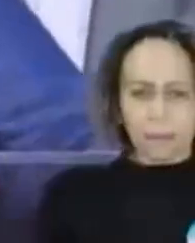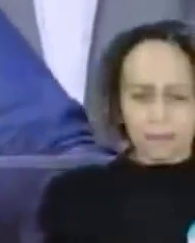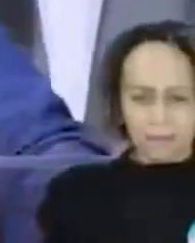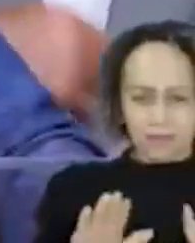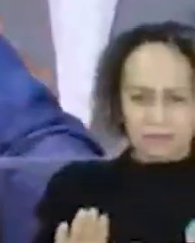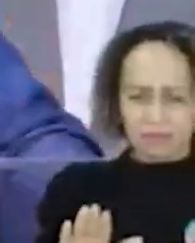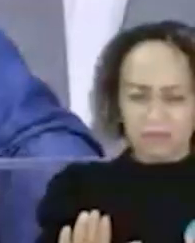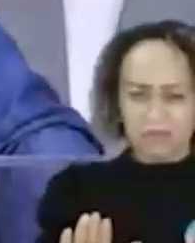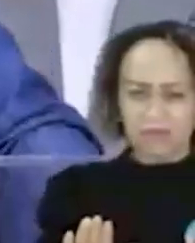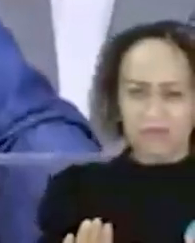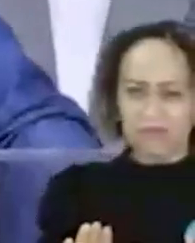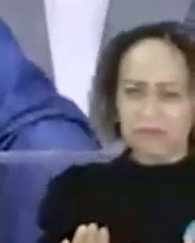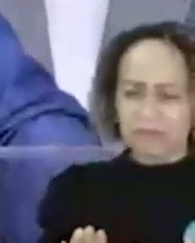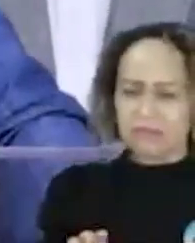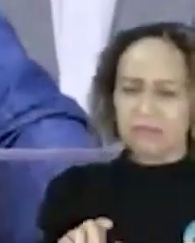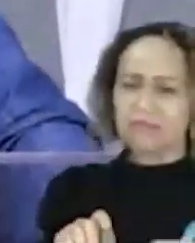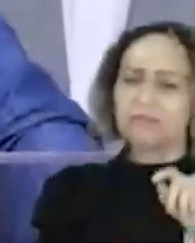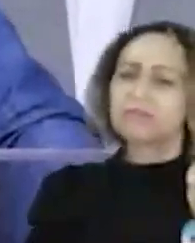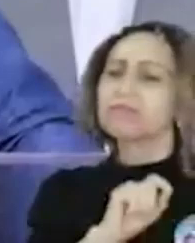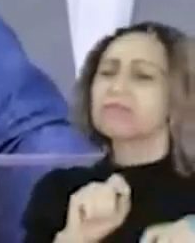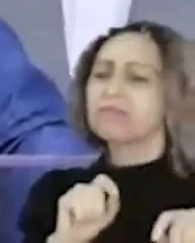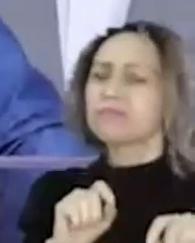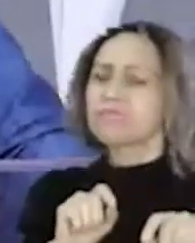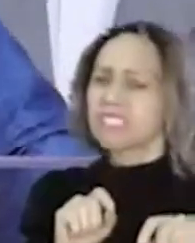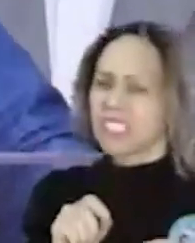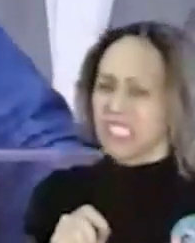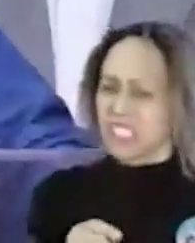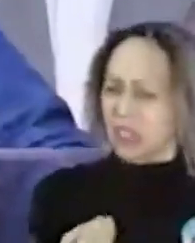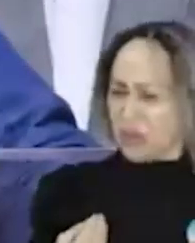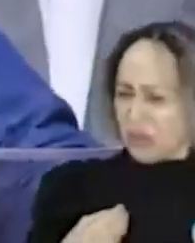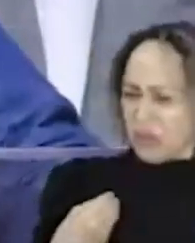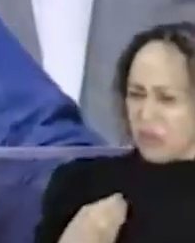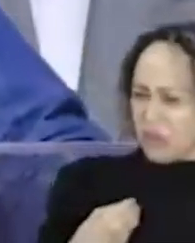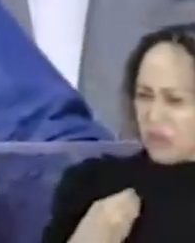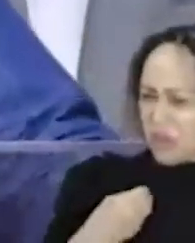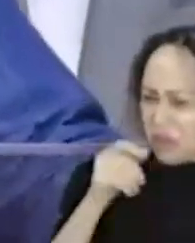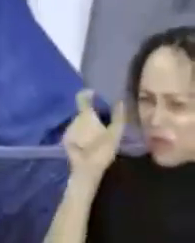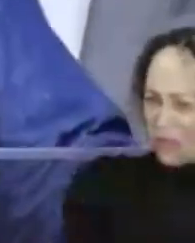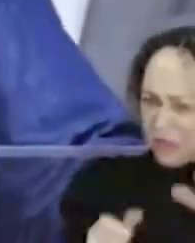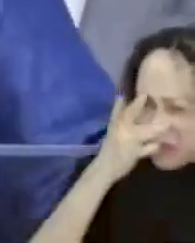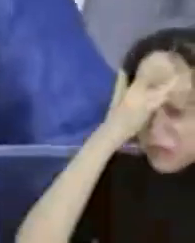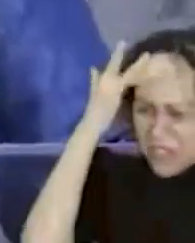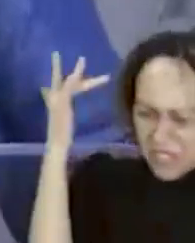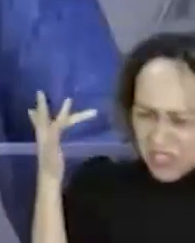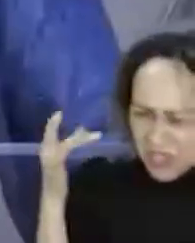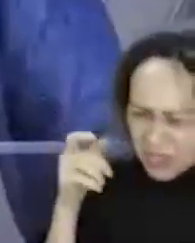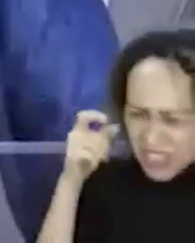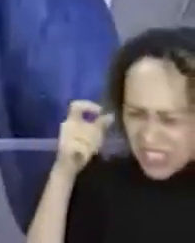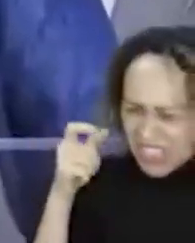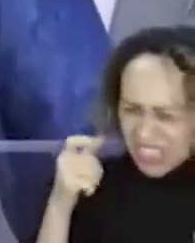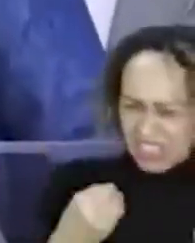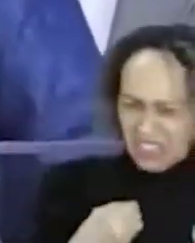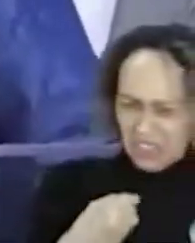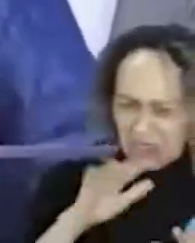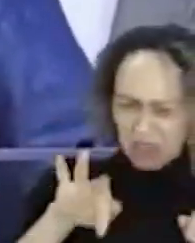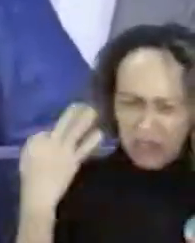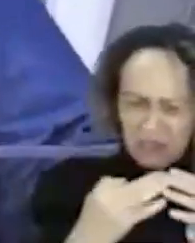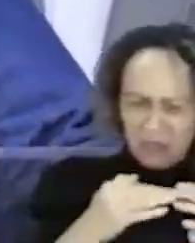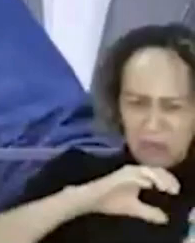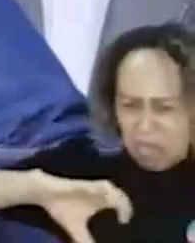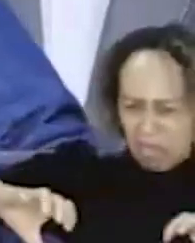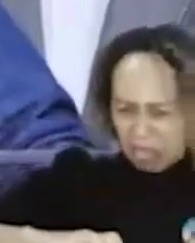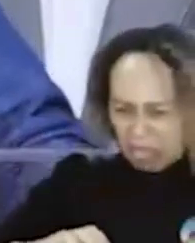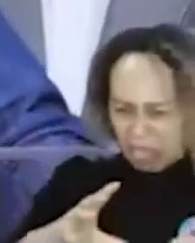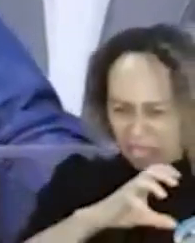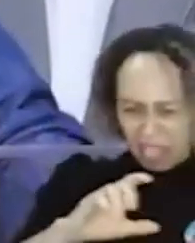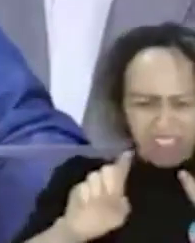ninguém viver numa família onde reina a discórdia. É hora de reunir de novo as famílias, refazer